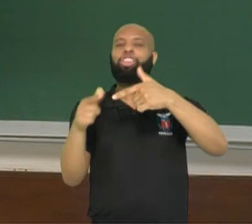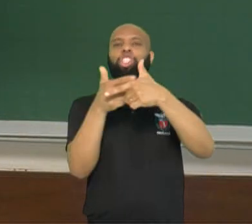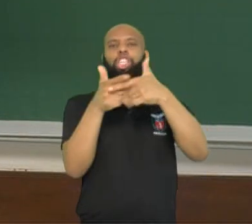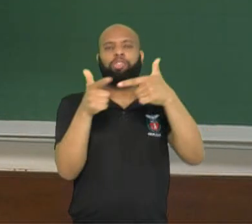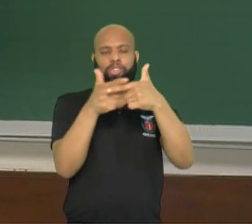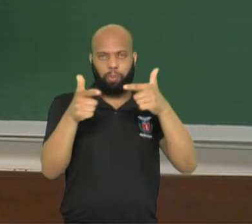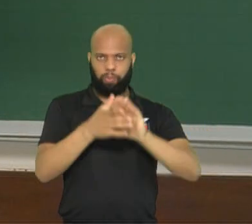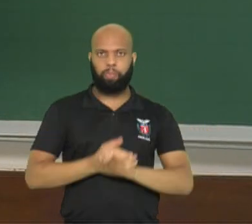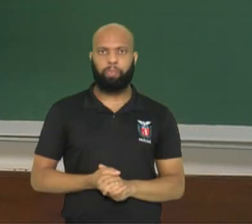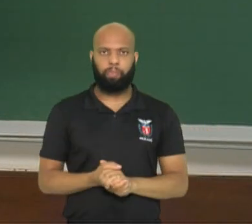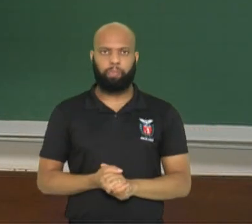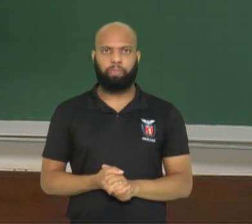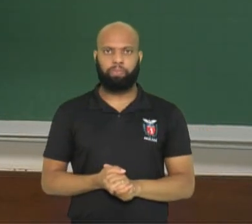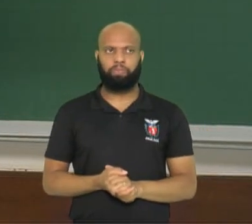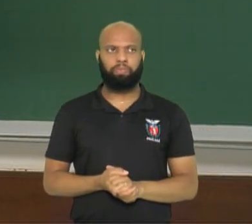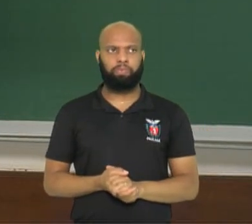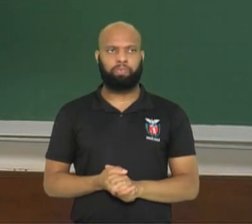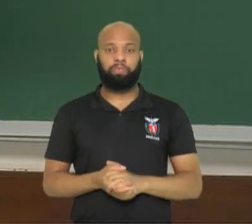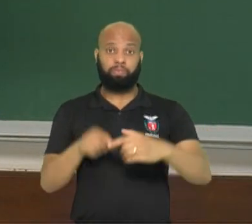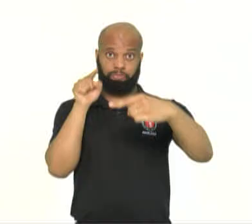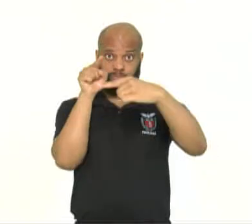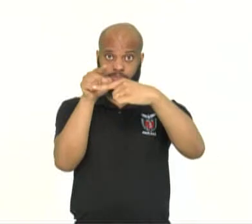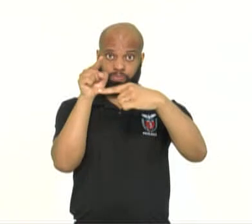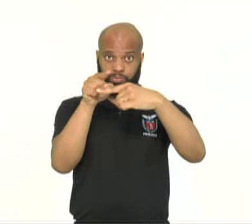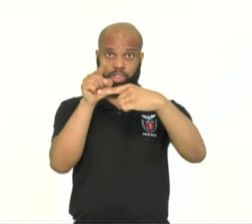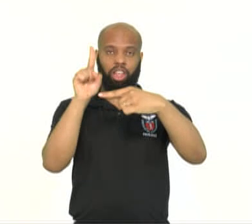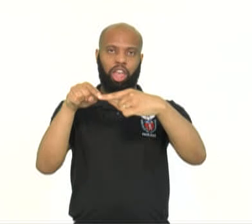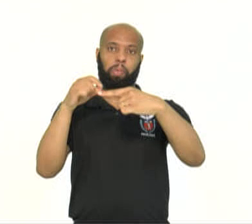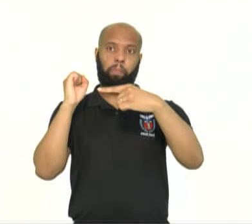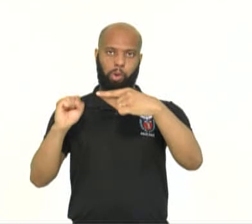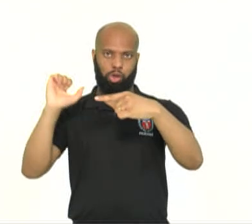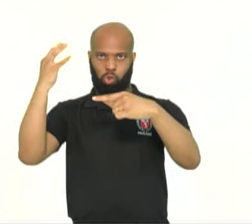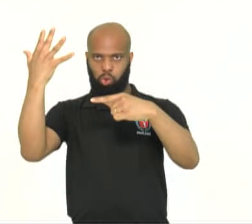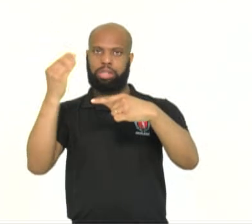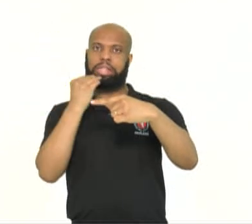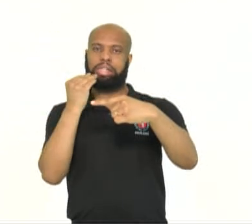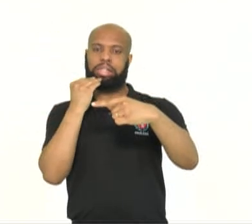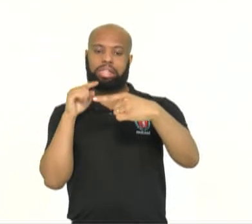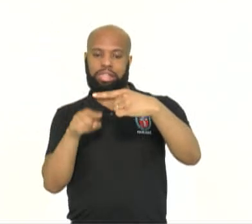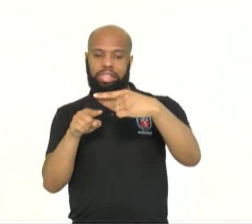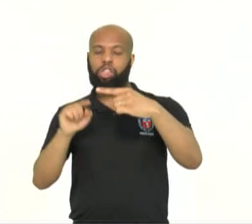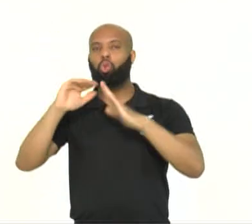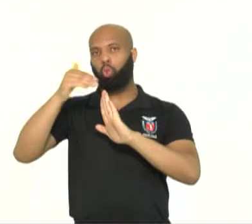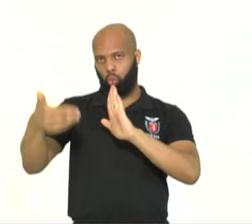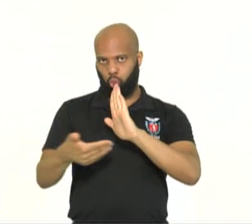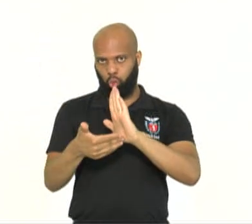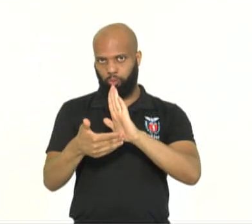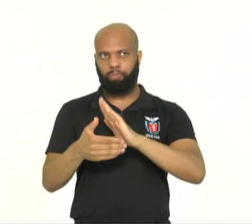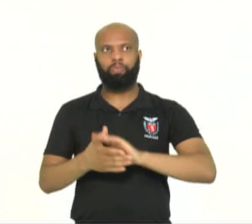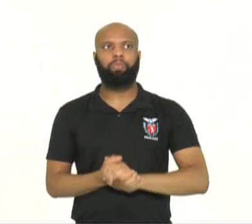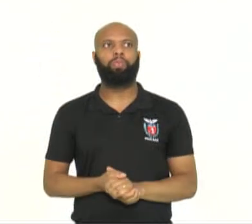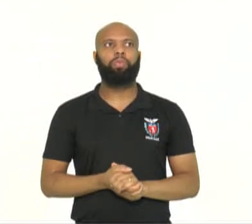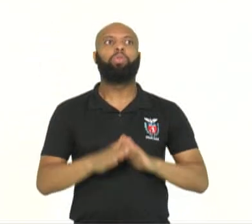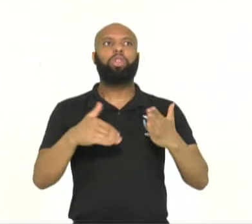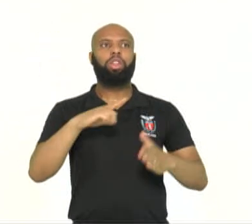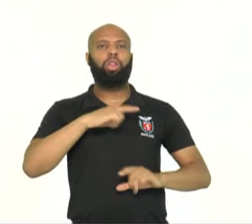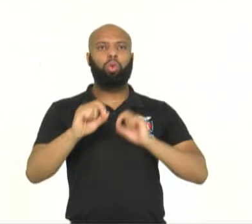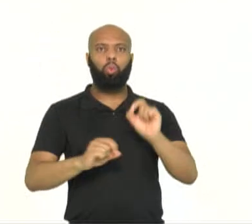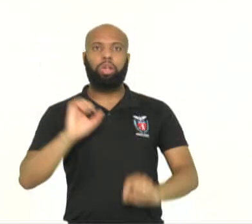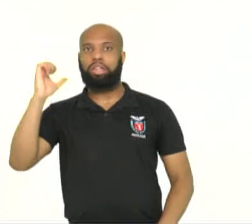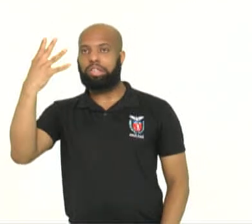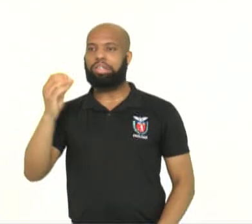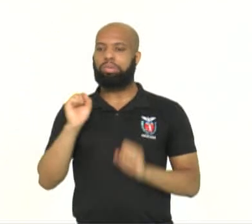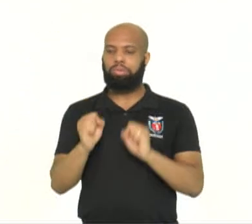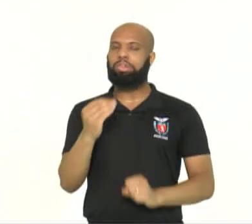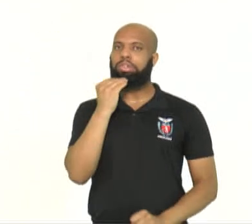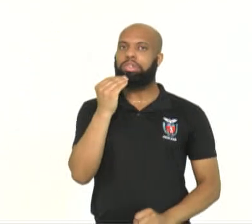experimento aleatório, ok? Então, olha lá, eu vou ler para vocês. A probabilidade de um determinado resultado em um